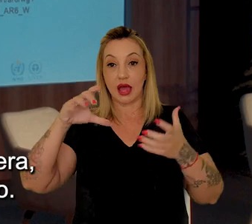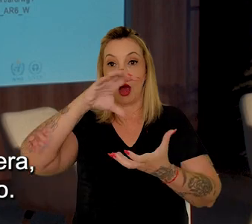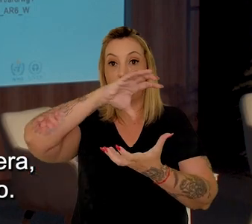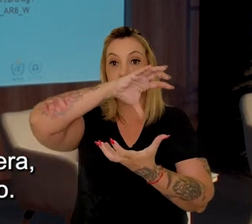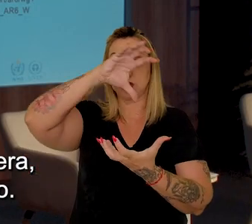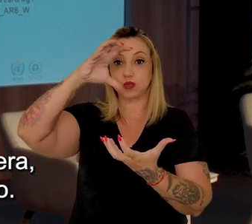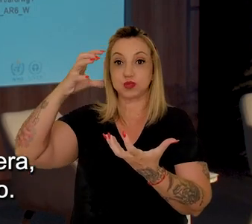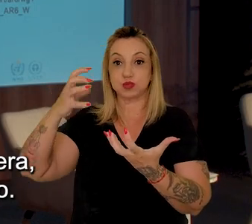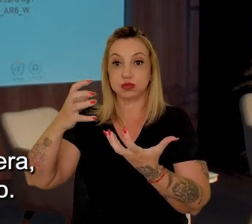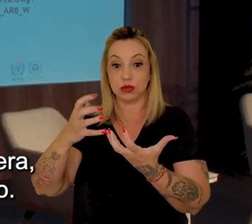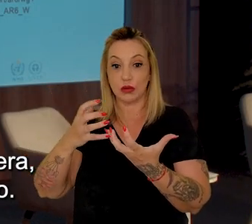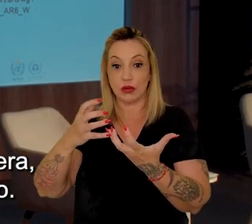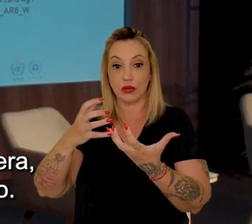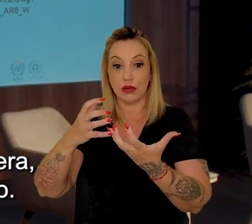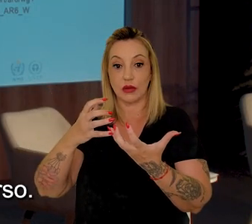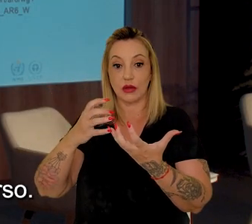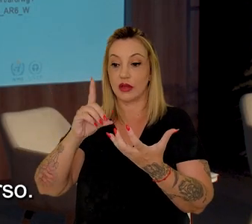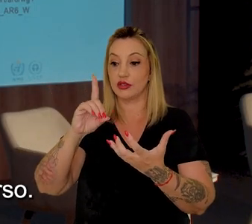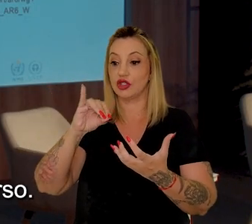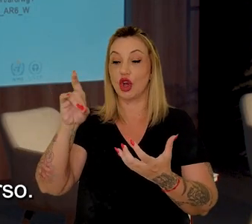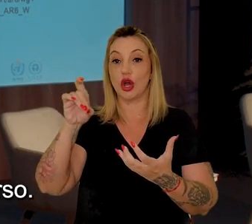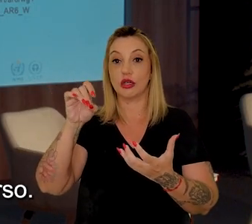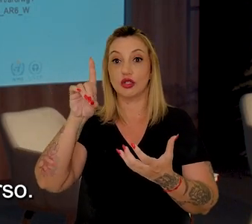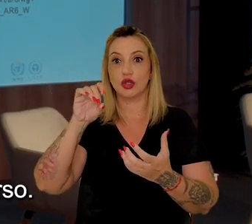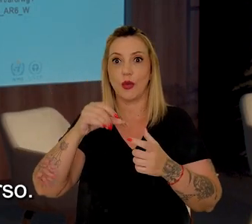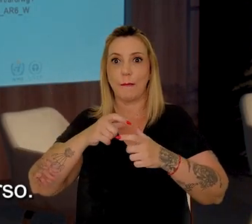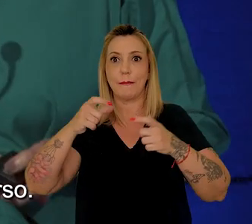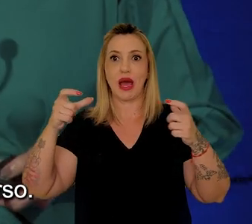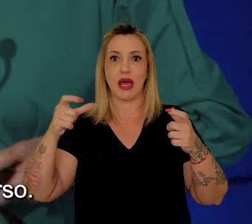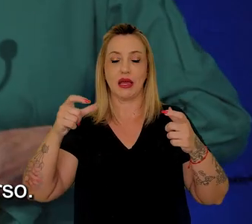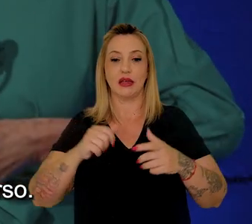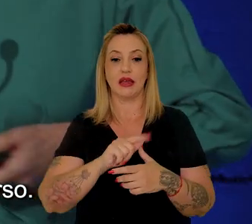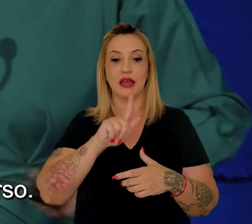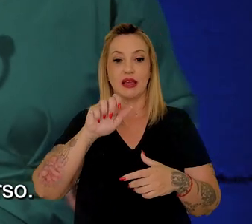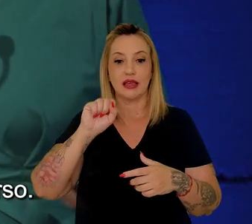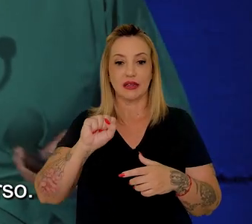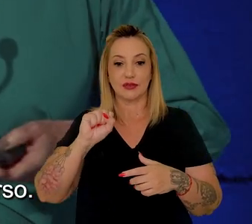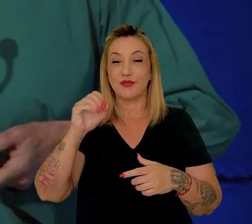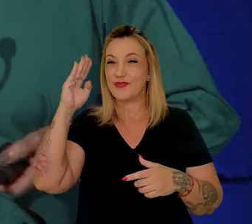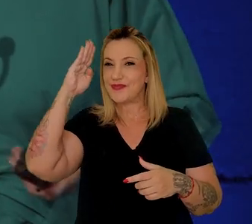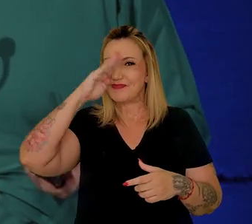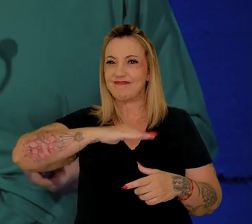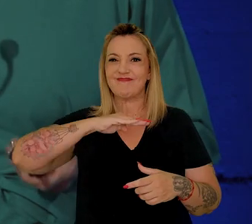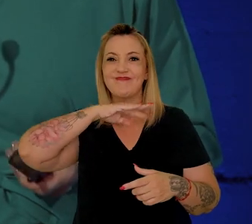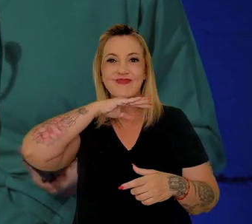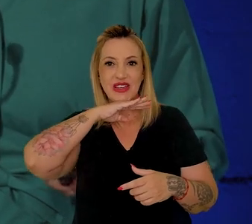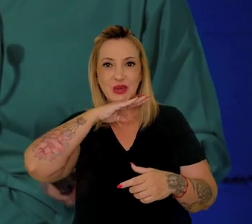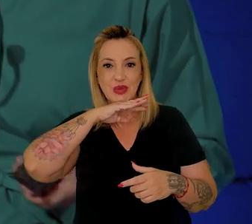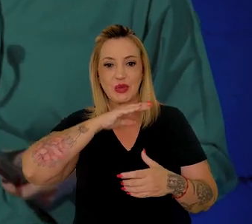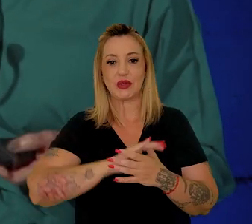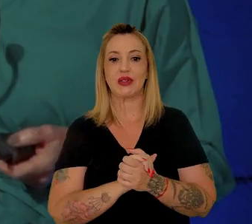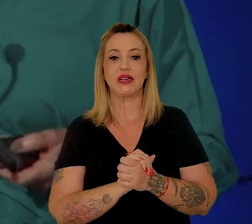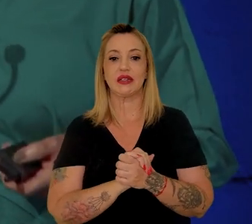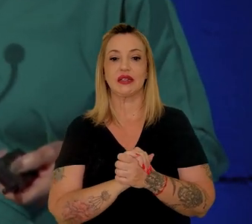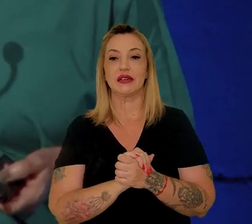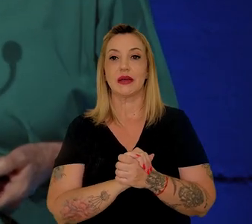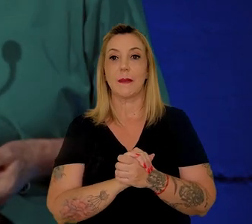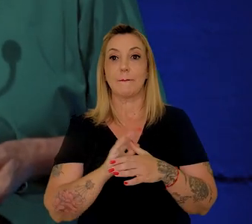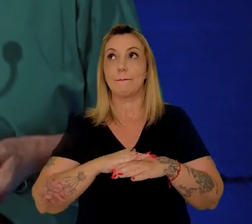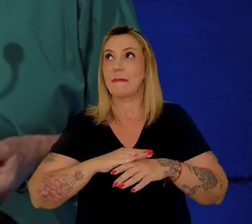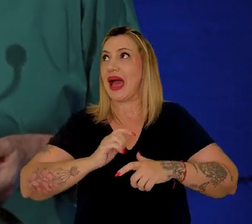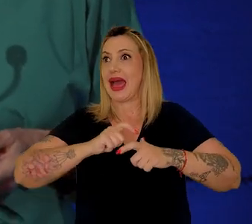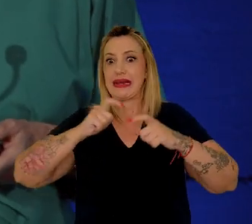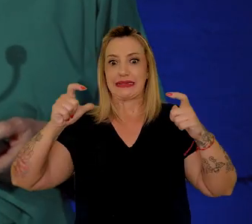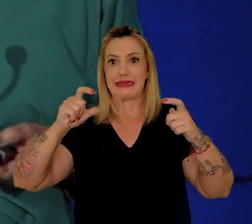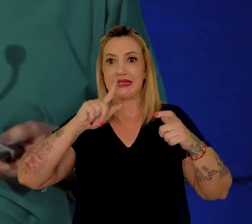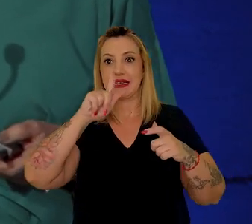atmosfera particularmente O dióxido de carbono dióxido de carbono é um gás perverso tá ele é um gás perverso ele é mais abundante